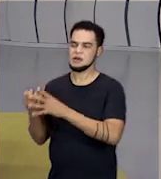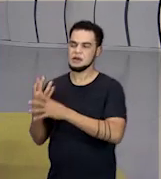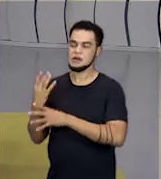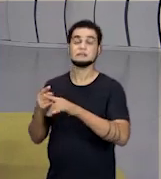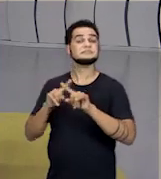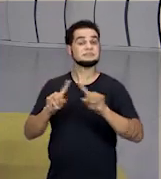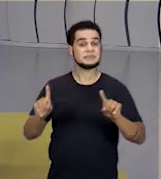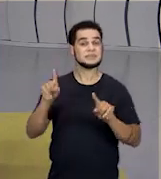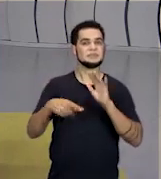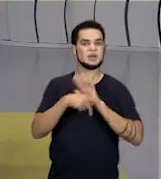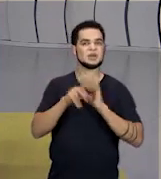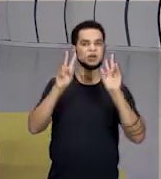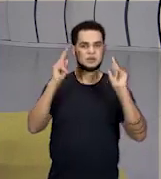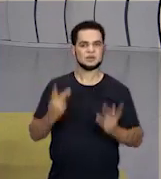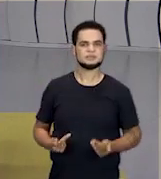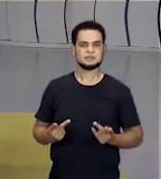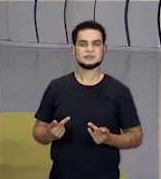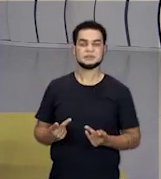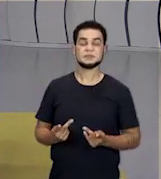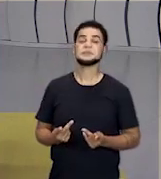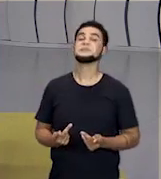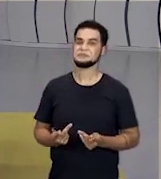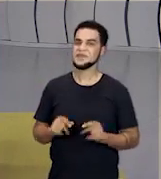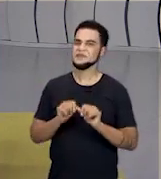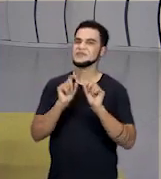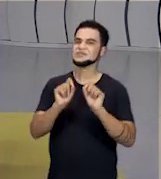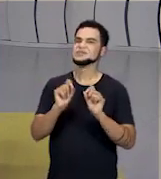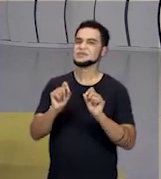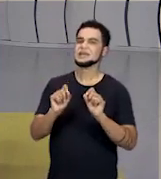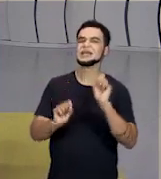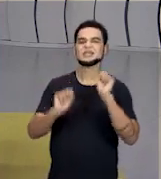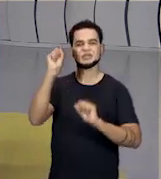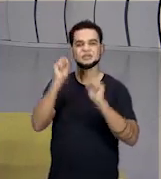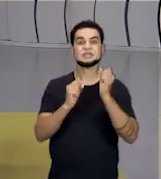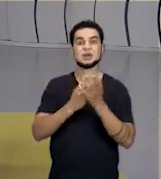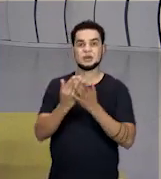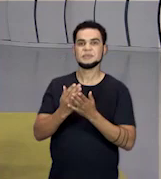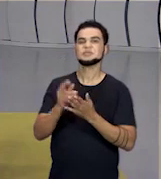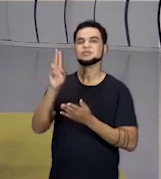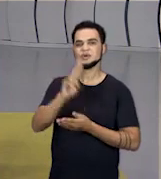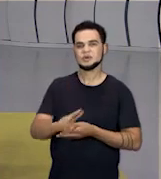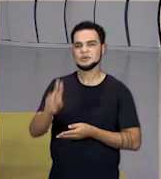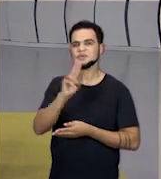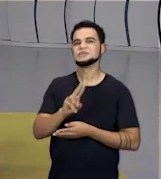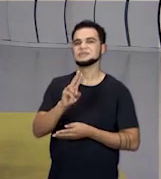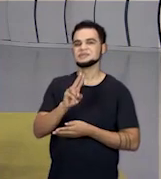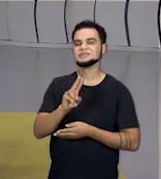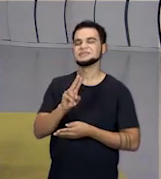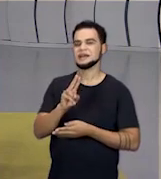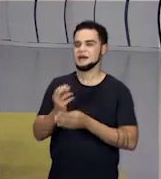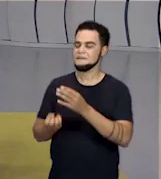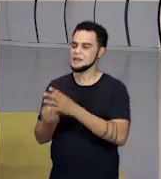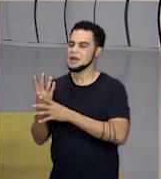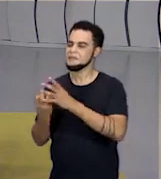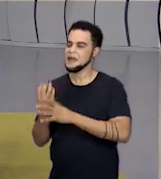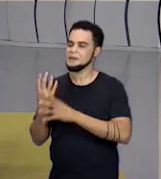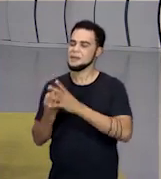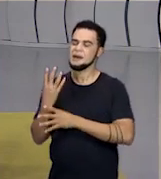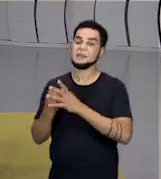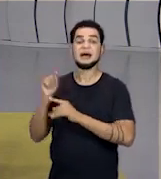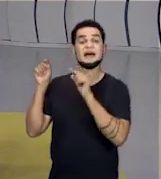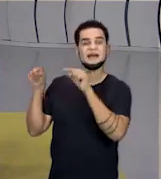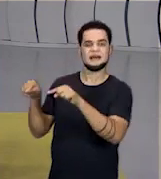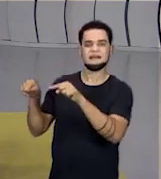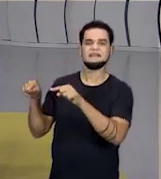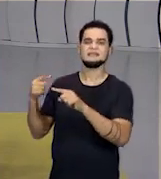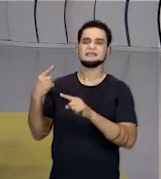Isso, então, fez com que a indústria produzisse insulina humana para uso dessas pessoas que